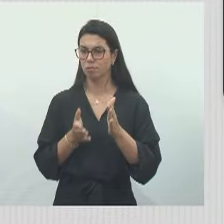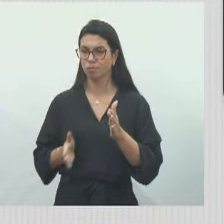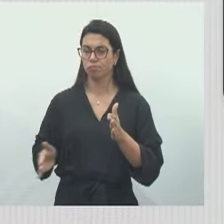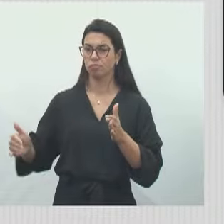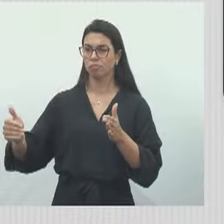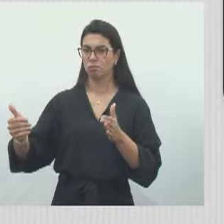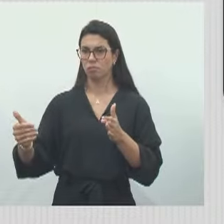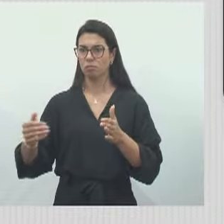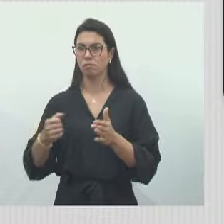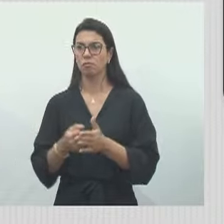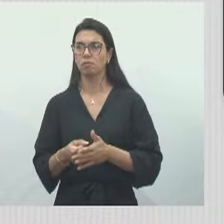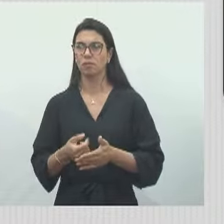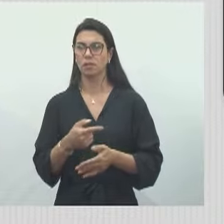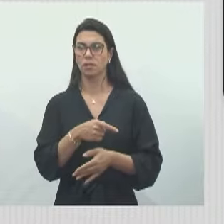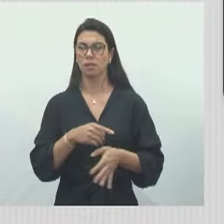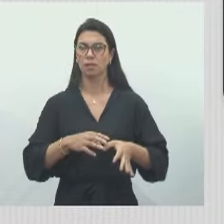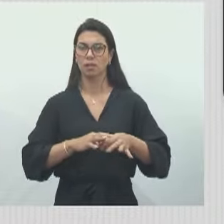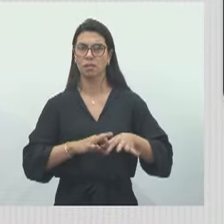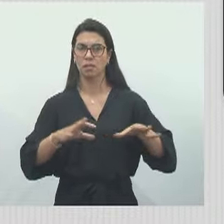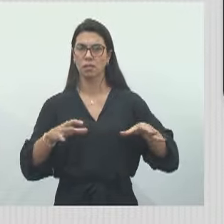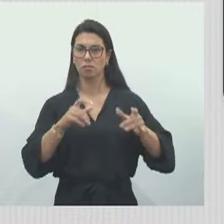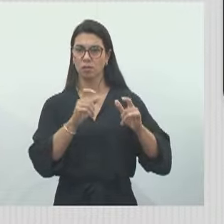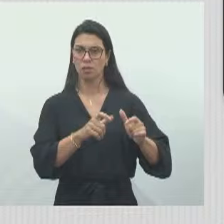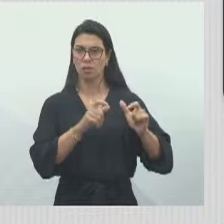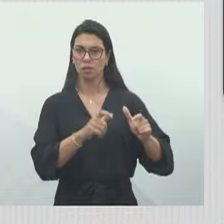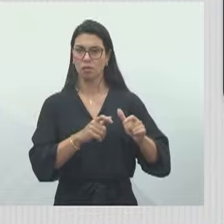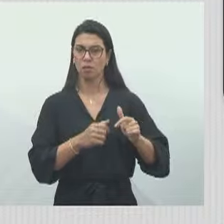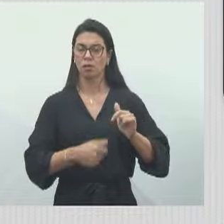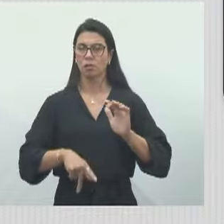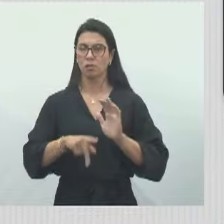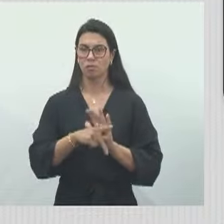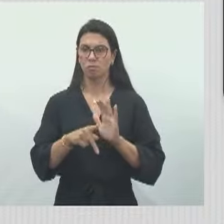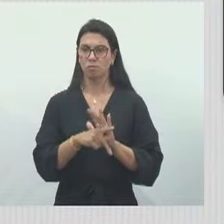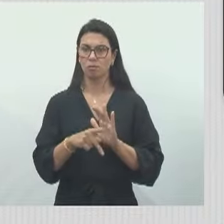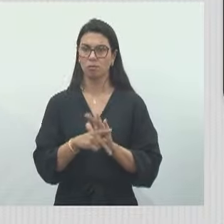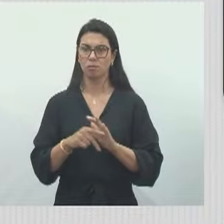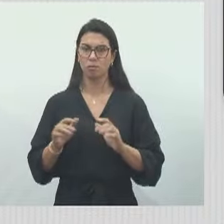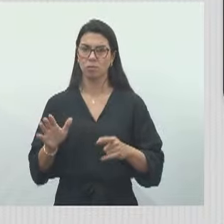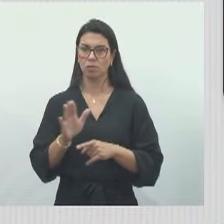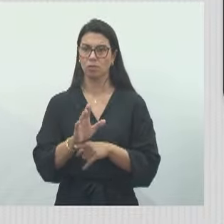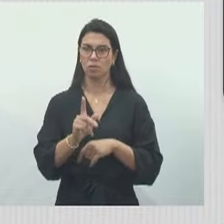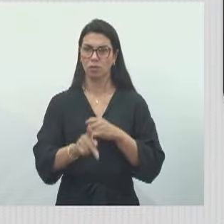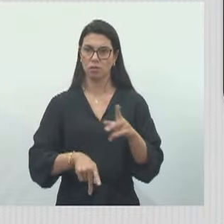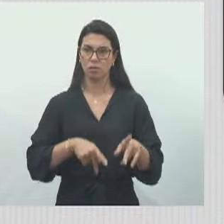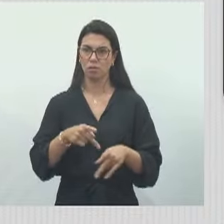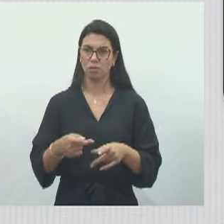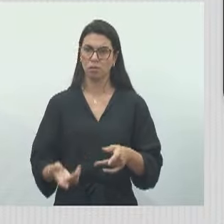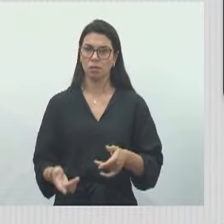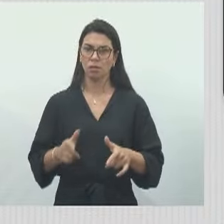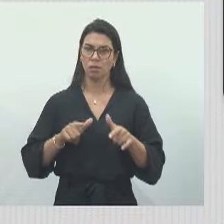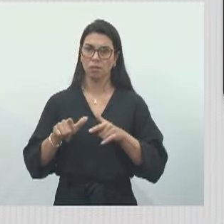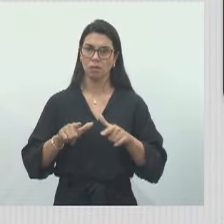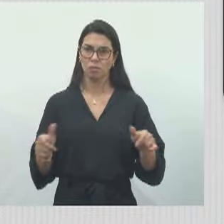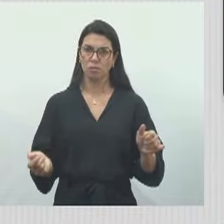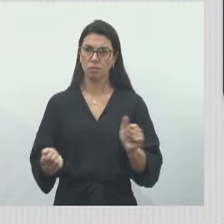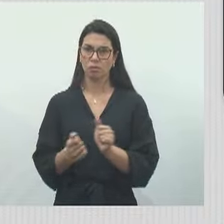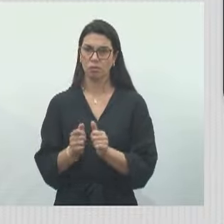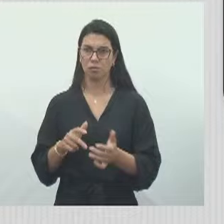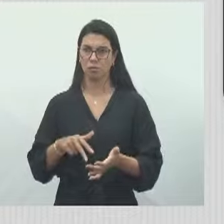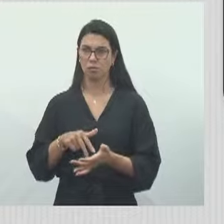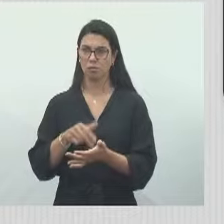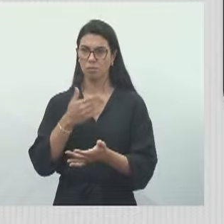aqui na Avenida São Jorge e tire o fluxo de caminhão aqui dessa avenida para atender melhor a população. Estamos trabalhando junto, trabalhando firme